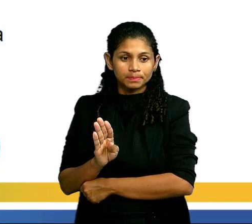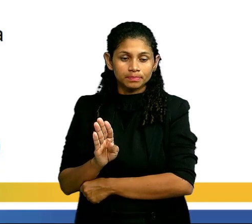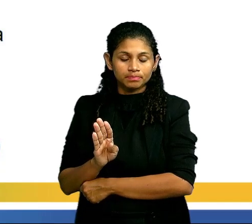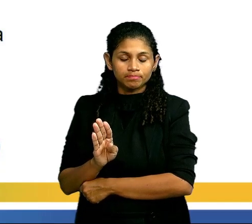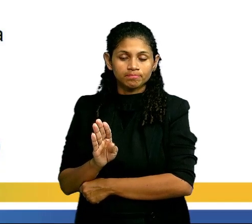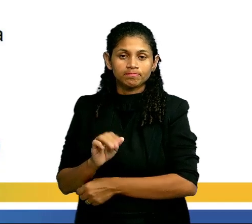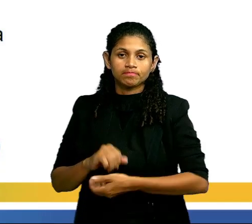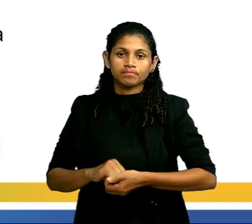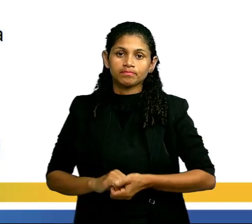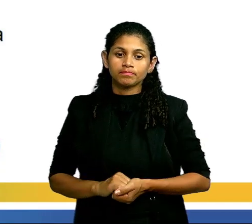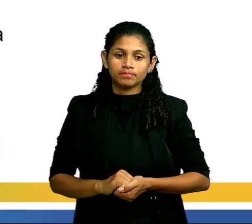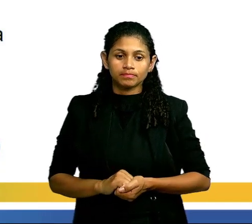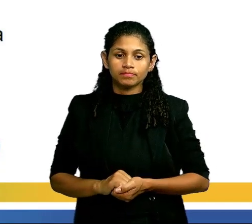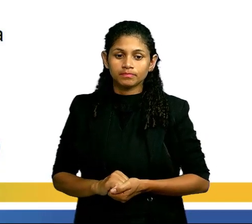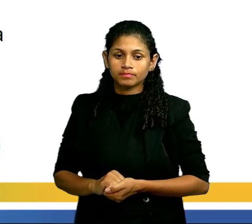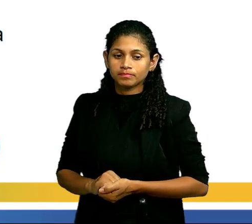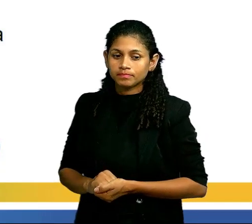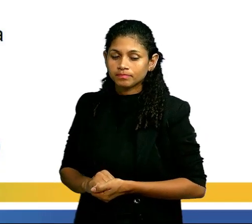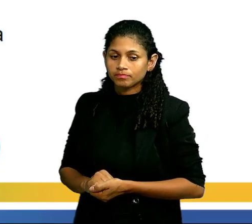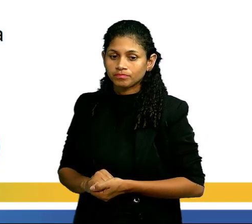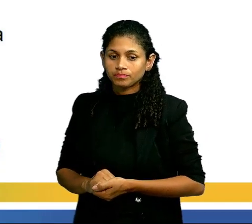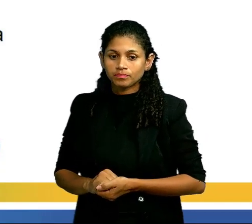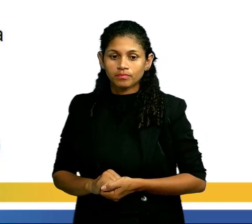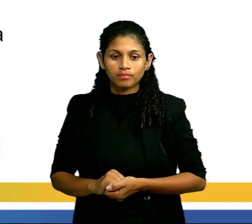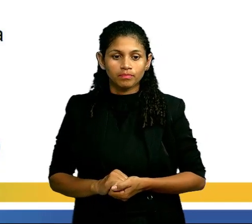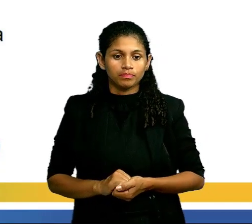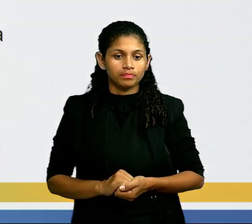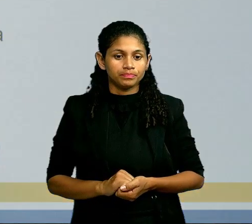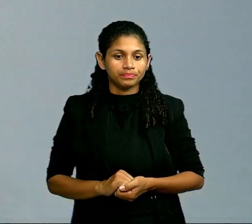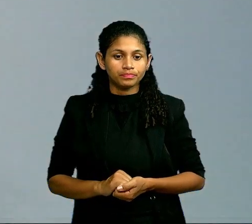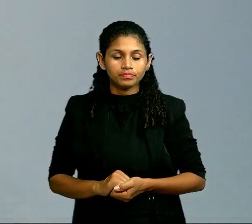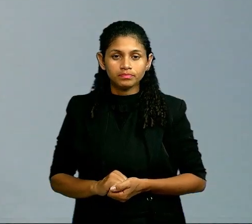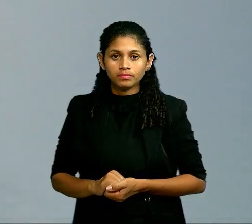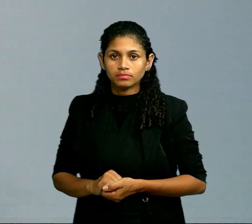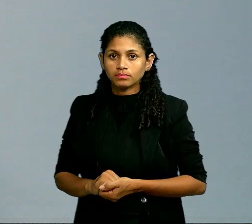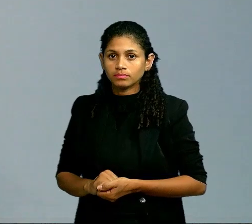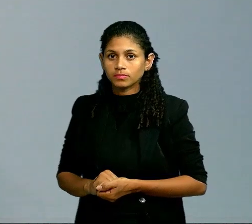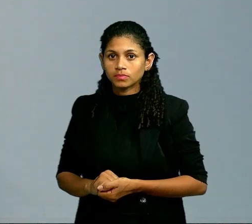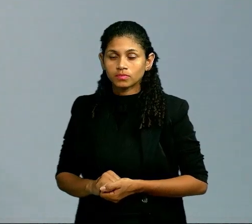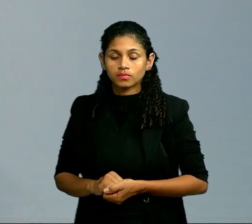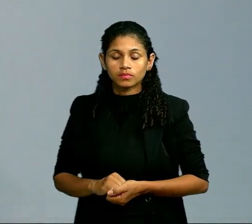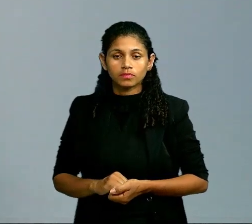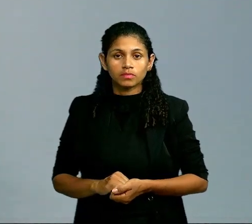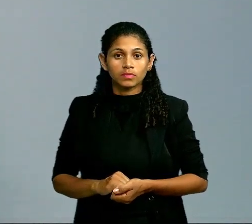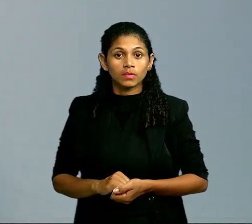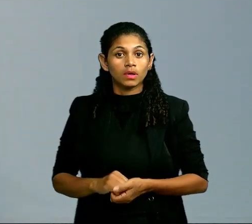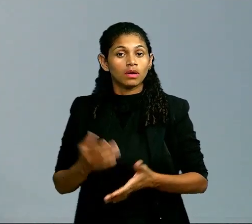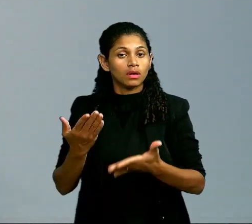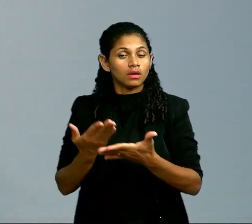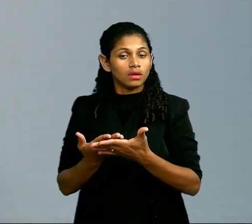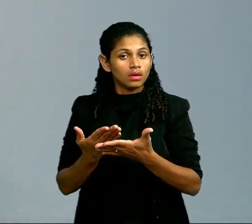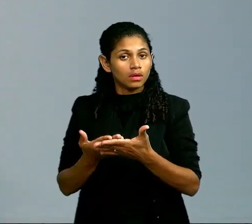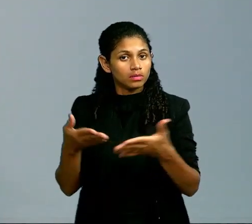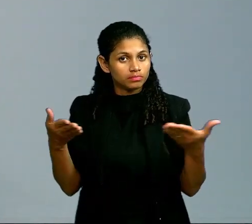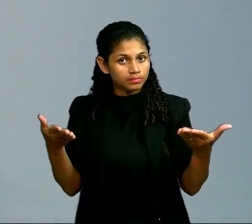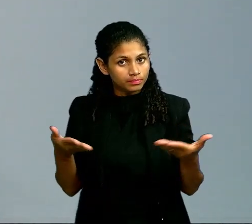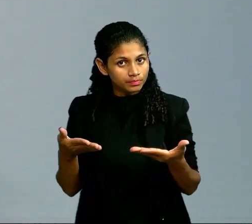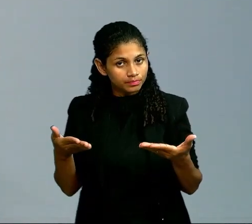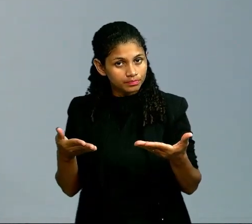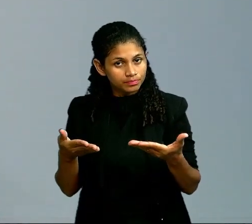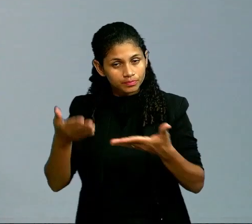Então, sp2 de geometria trigonal plana. Tudo bem? Bom, pessoal, essa foi a nossa aula de hoje.